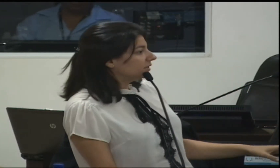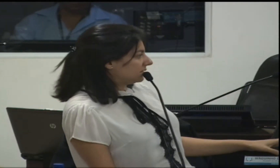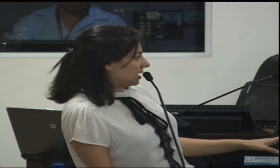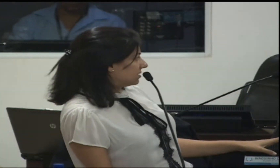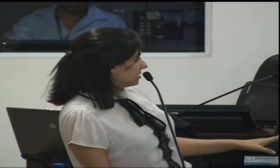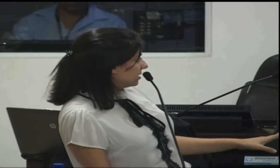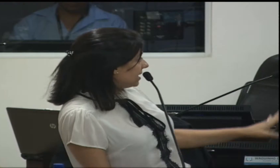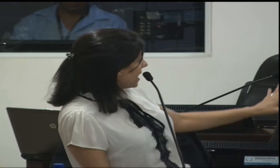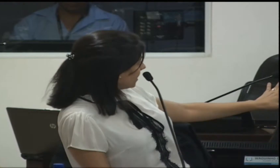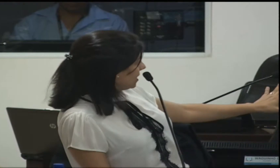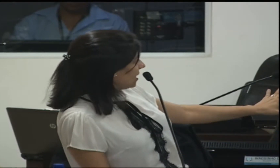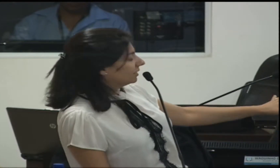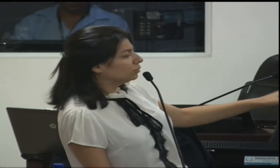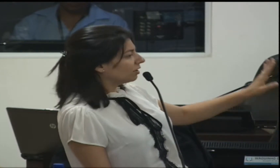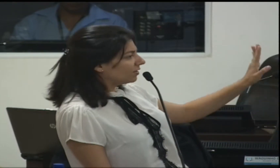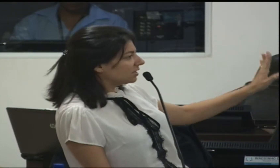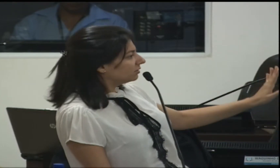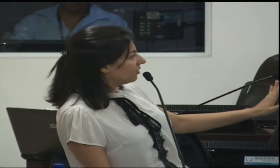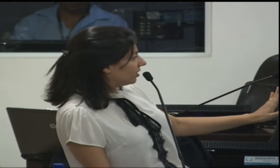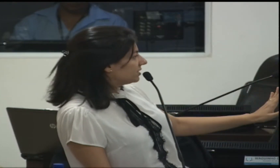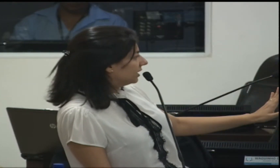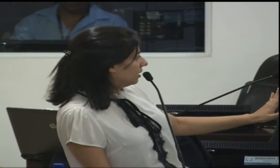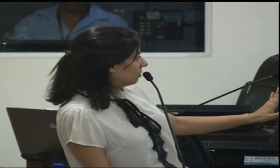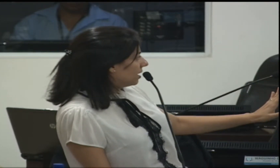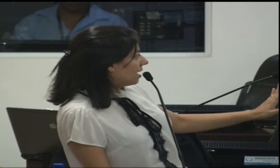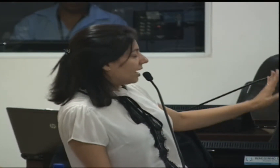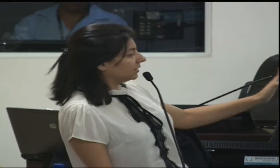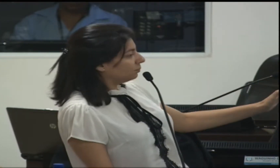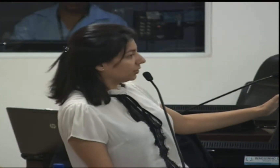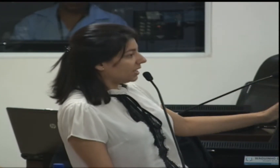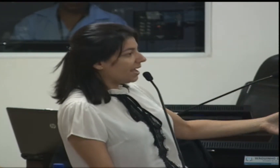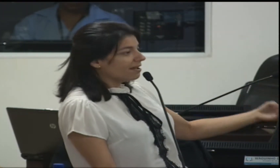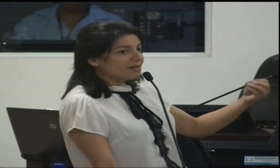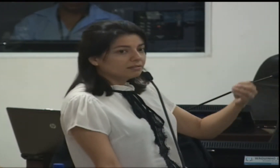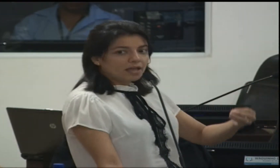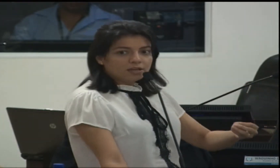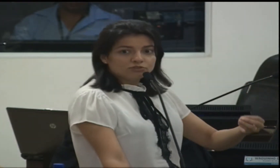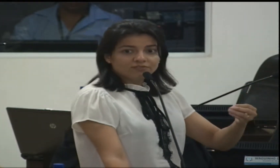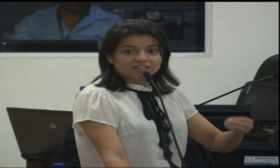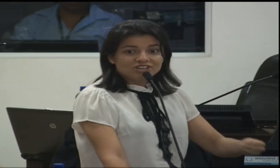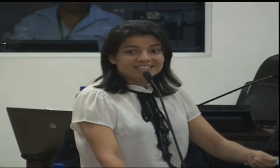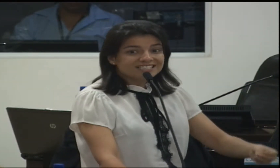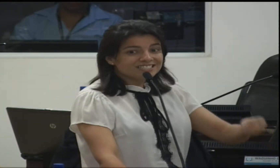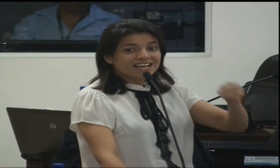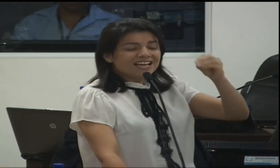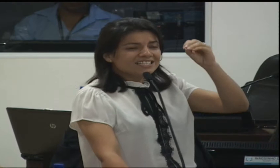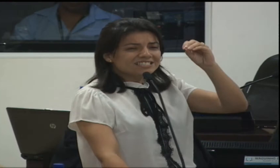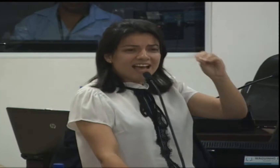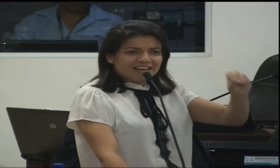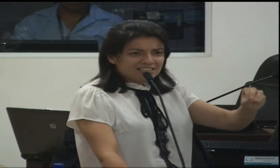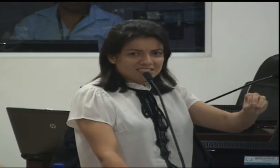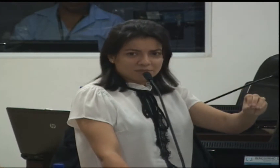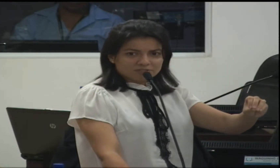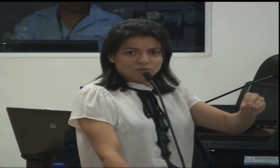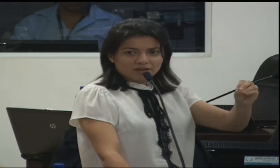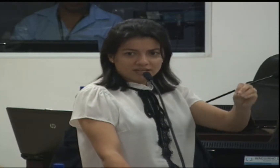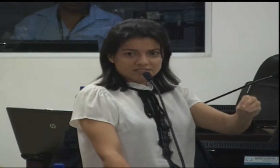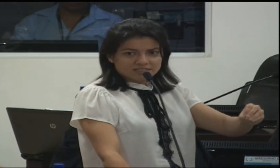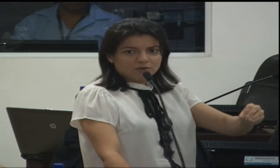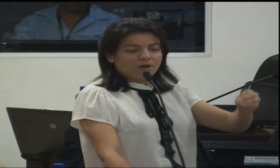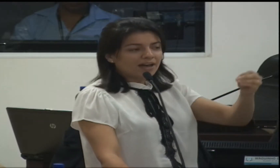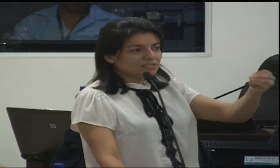trabalho acontecesse. E aqui, não estou fazendo defesa, não. Até porque tenho divergências seríssimas